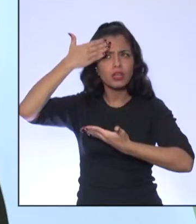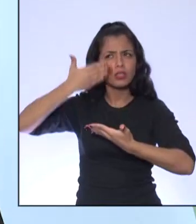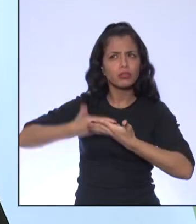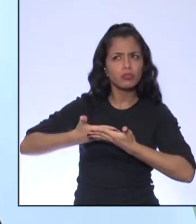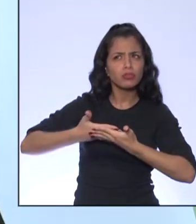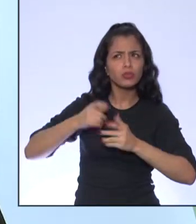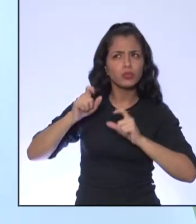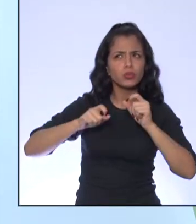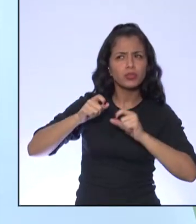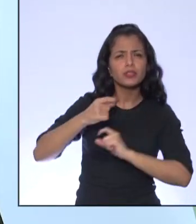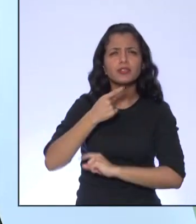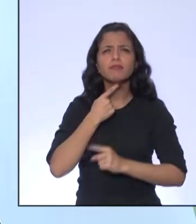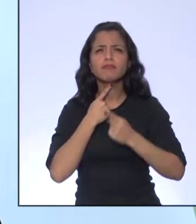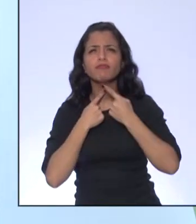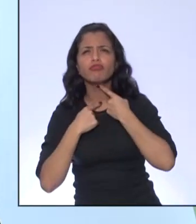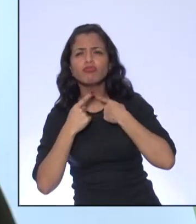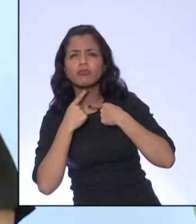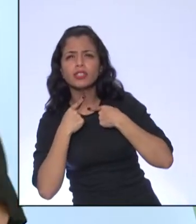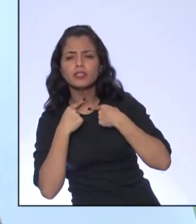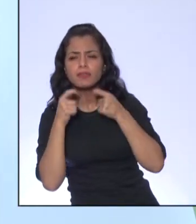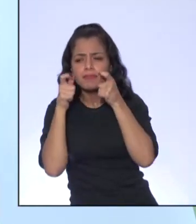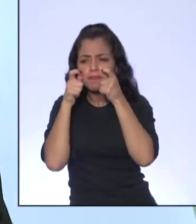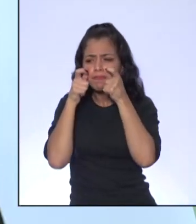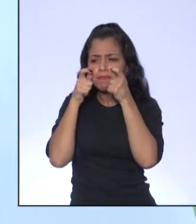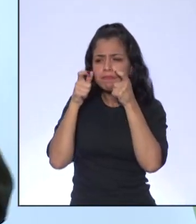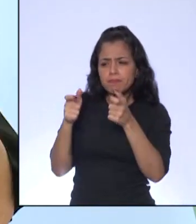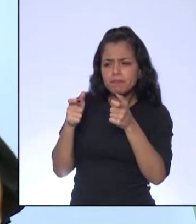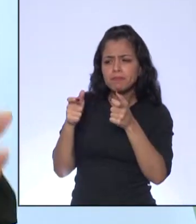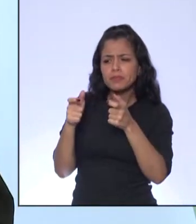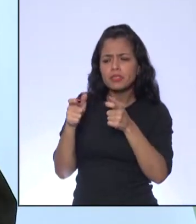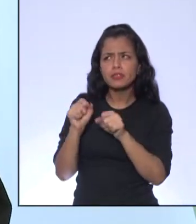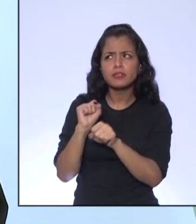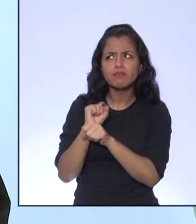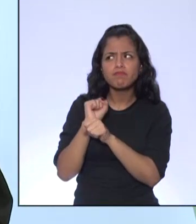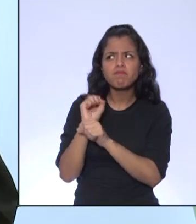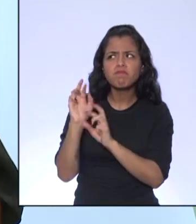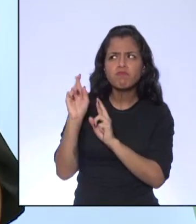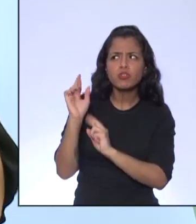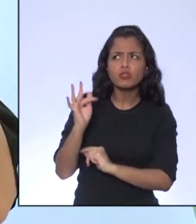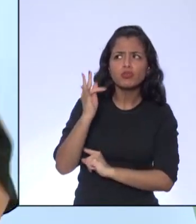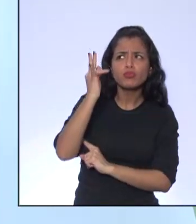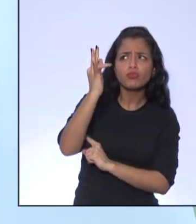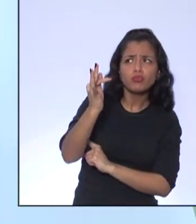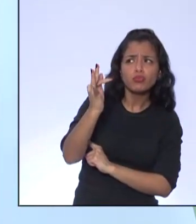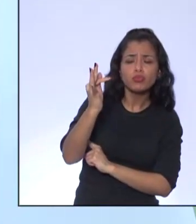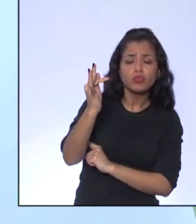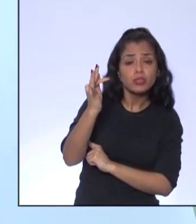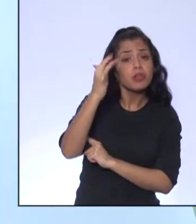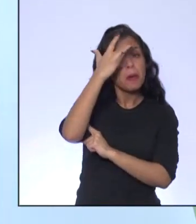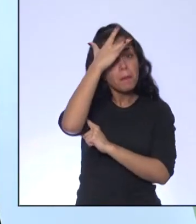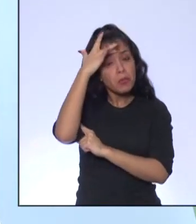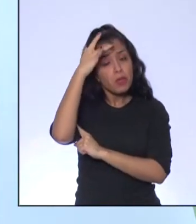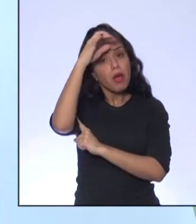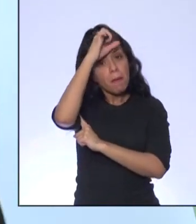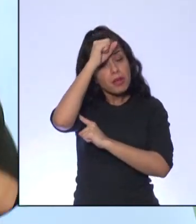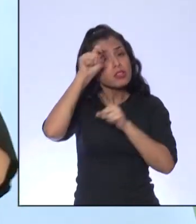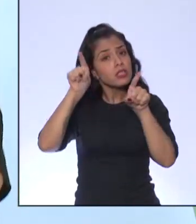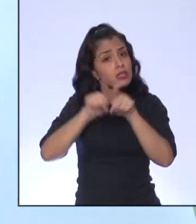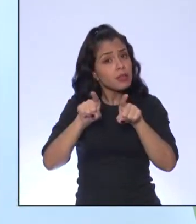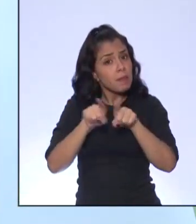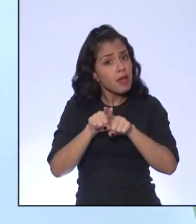os seus desejos, os seus interesses e o que ele espera para o seu futuro, ele aprende também